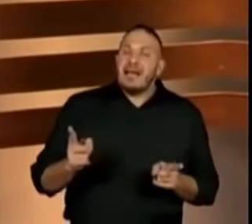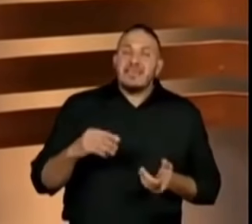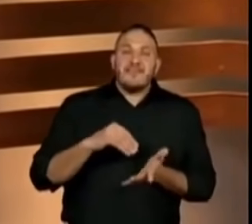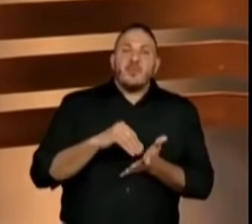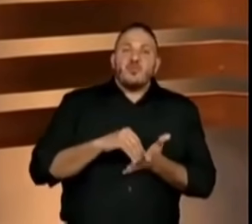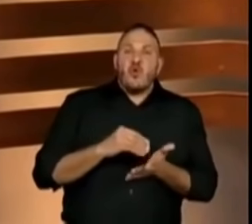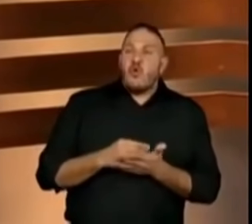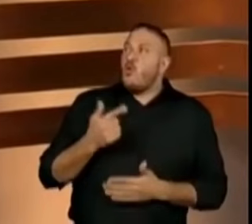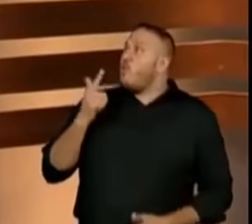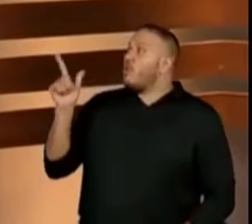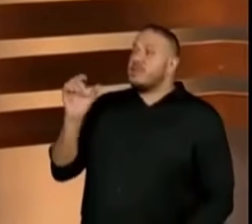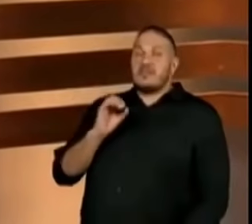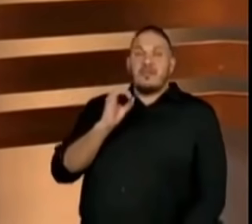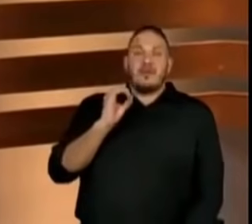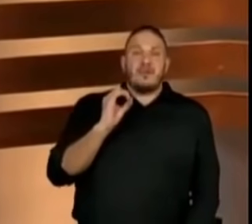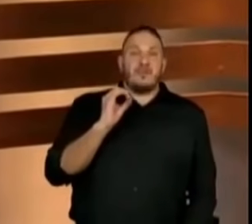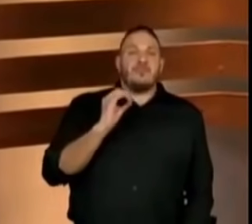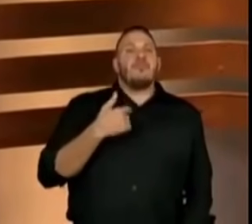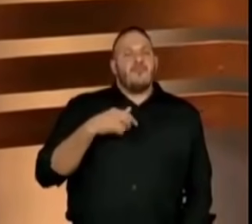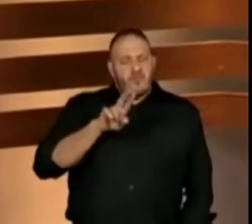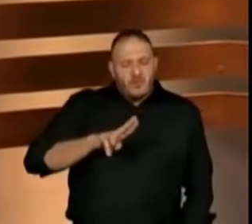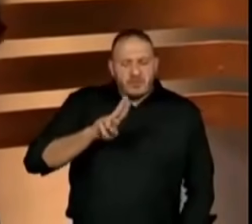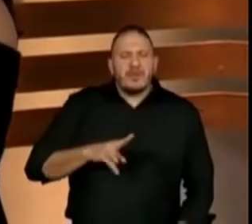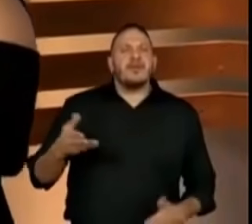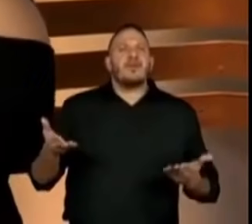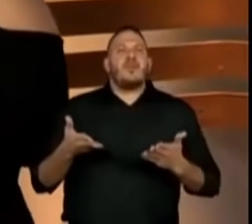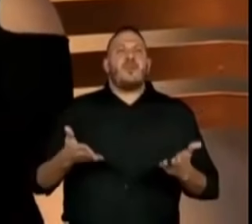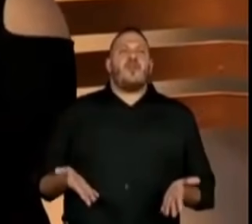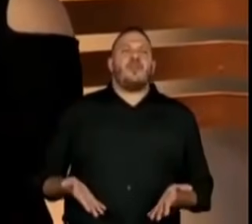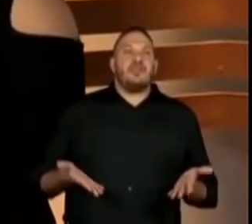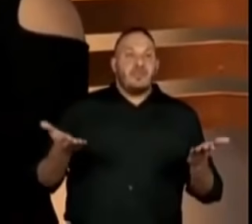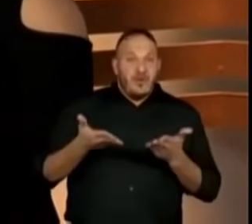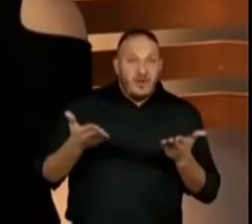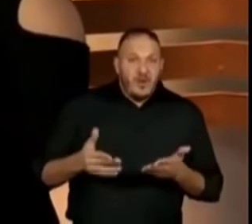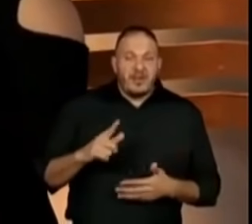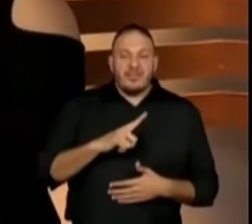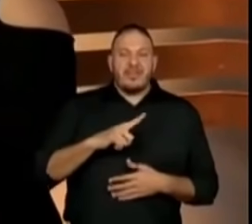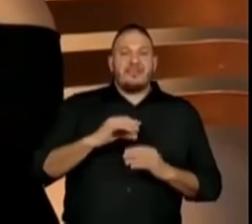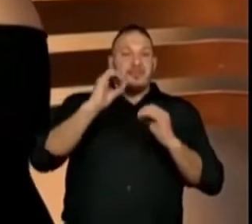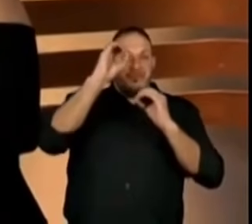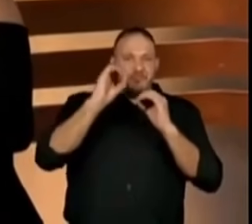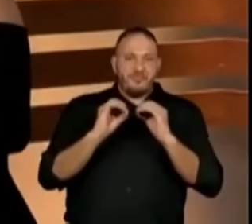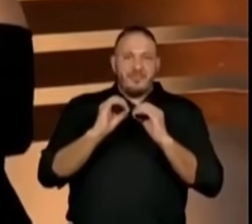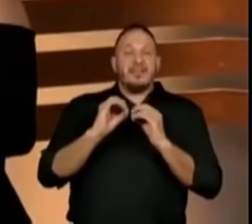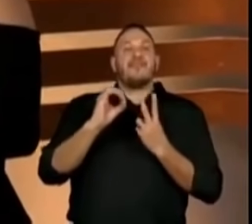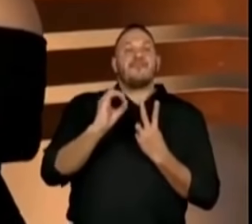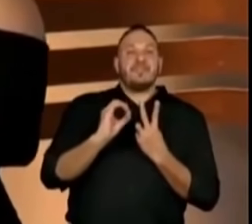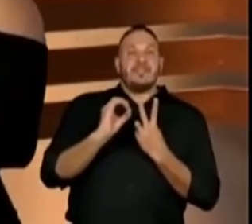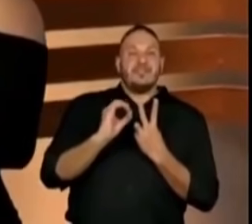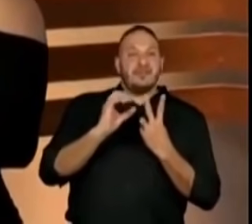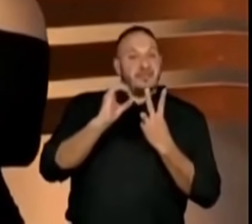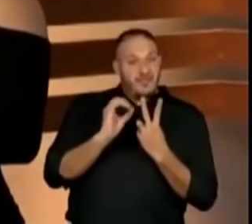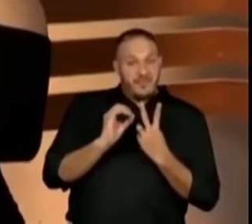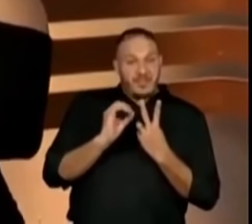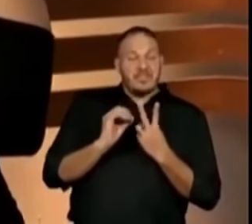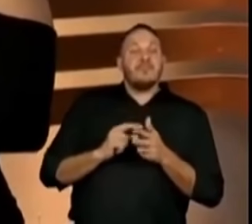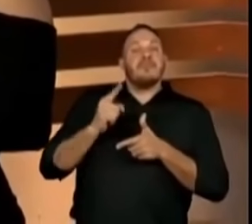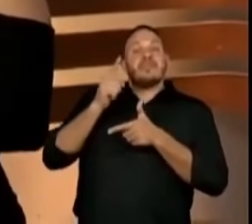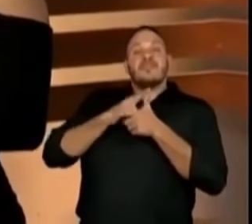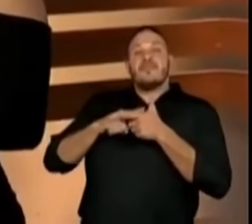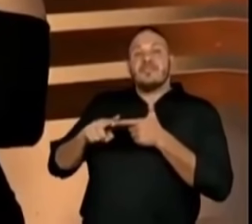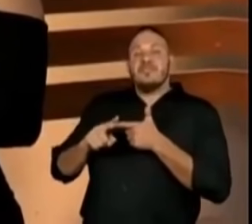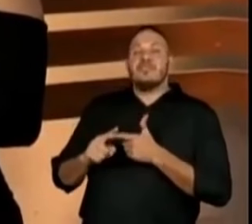esse zero aqui agora. Vou usar. Então, agora eu tenho 20. 20 para dividir